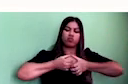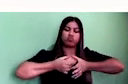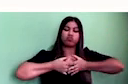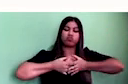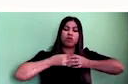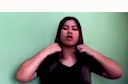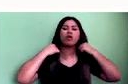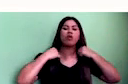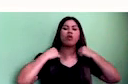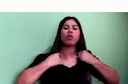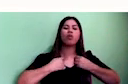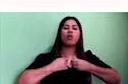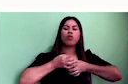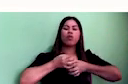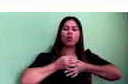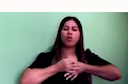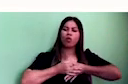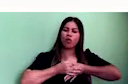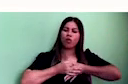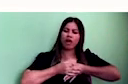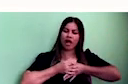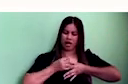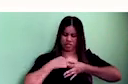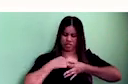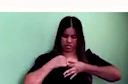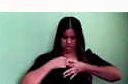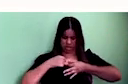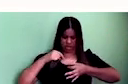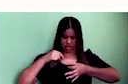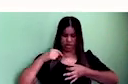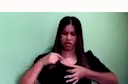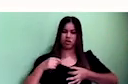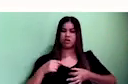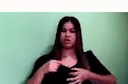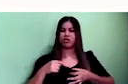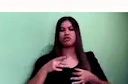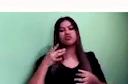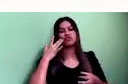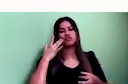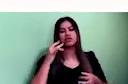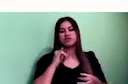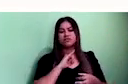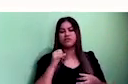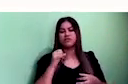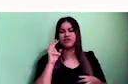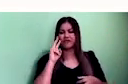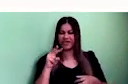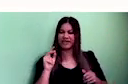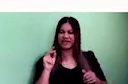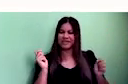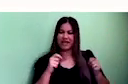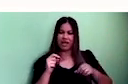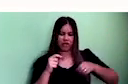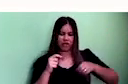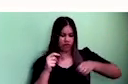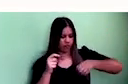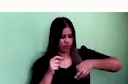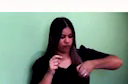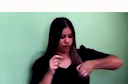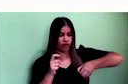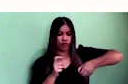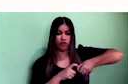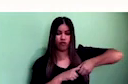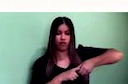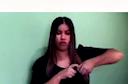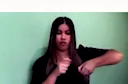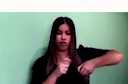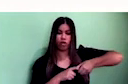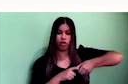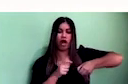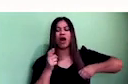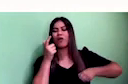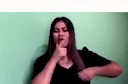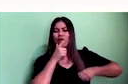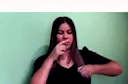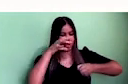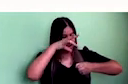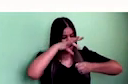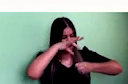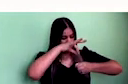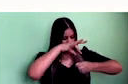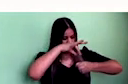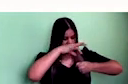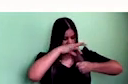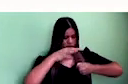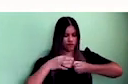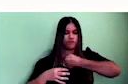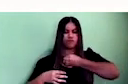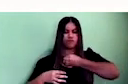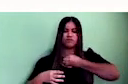Um colarzinho que tem um furinho, não sei se vocês estão me vendo, mas ele tem um furinho e você consegue pingar ali, e ele caminha com você